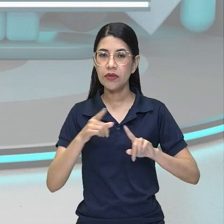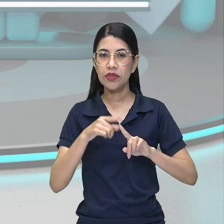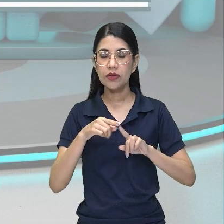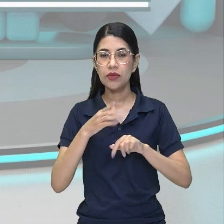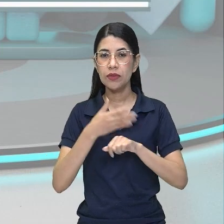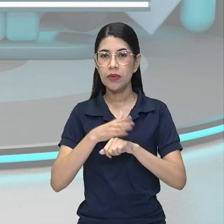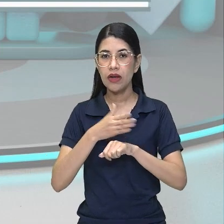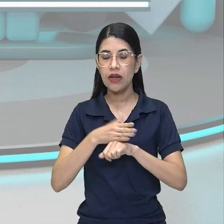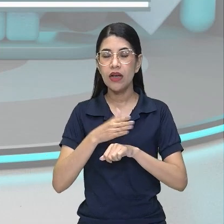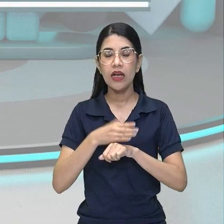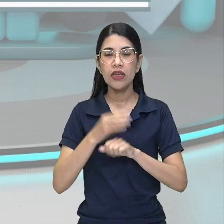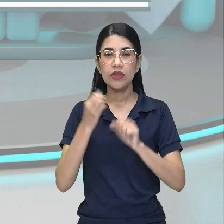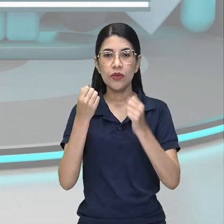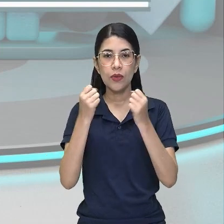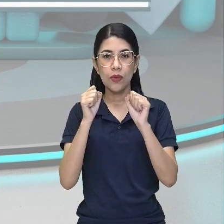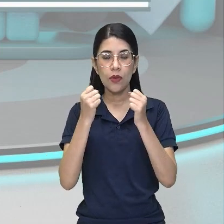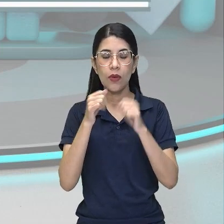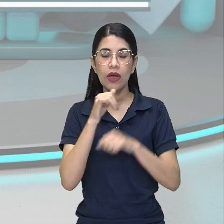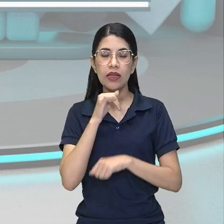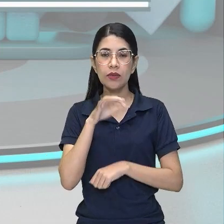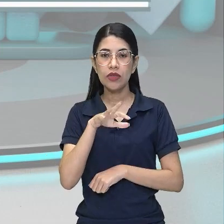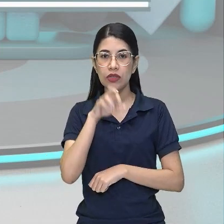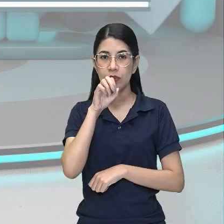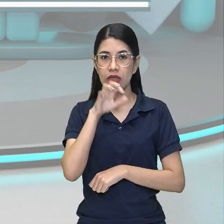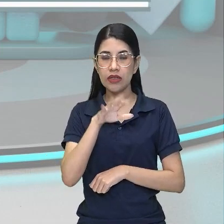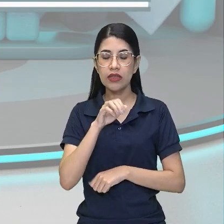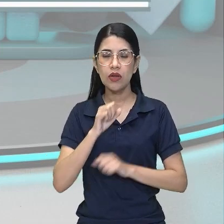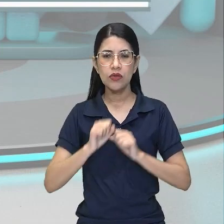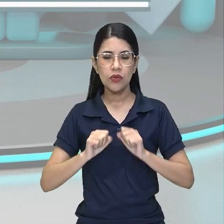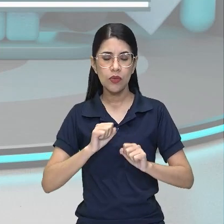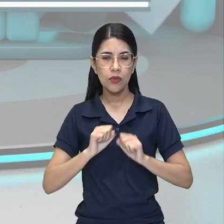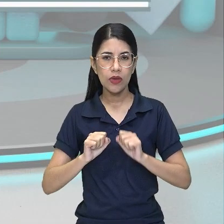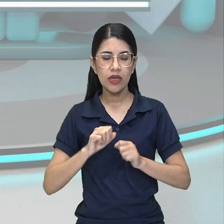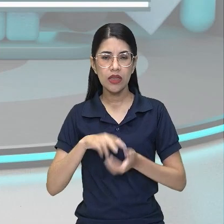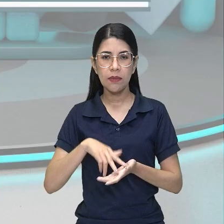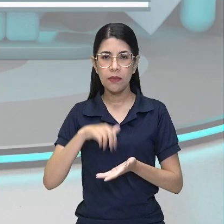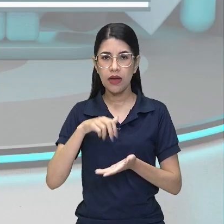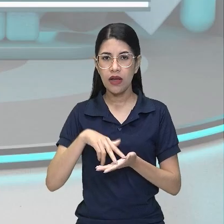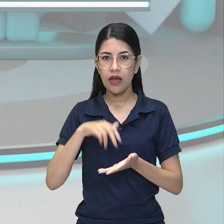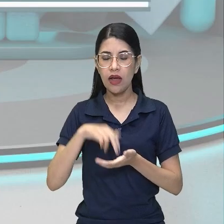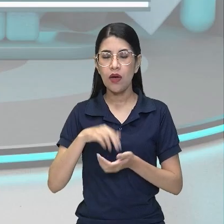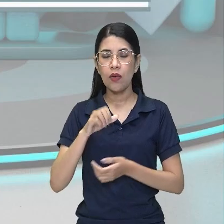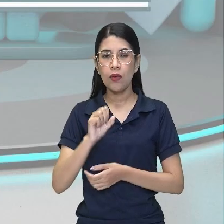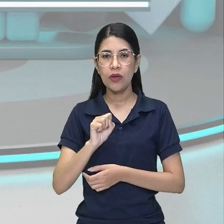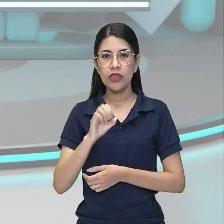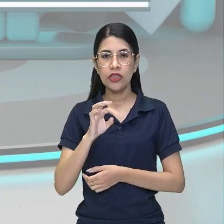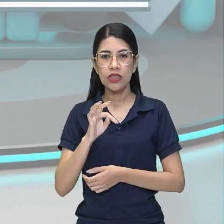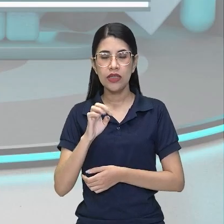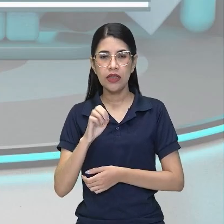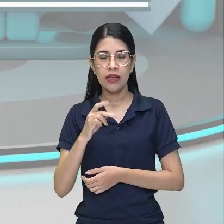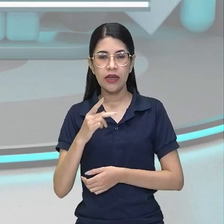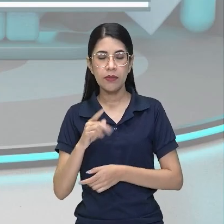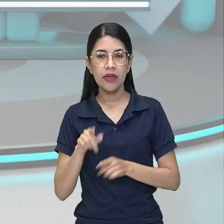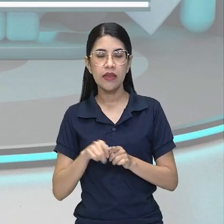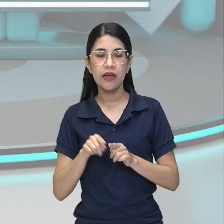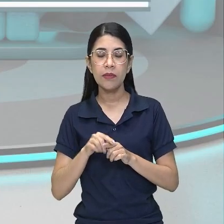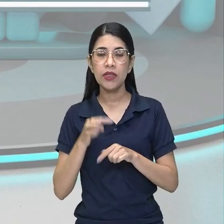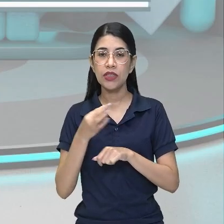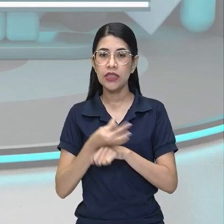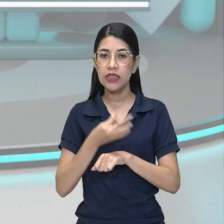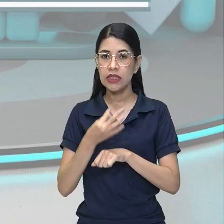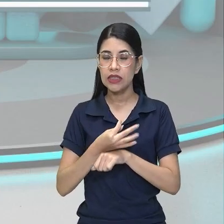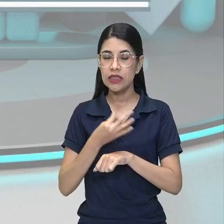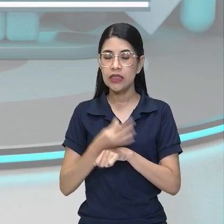como exercícios aeróbicos, como corridas, saltos, step, e exercícios de resistência,